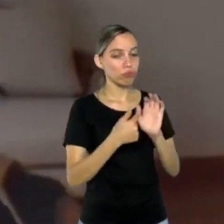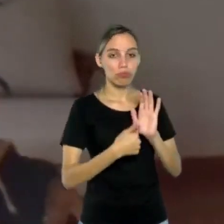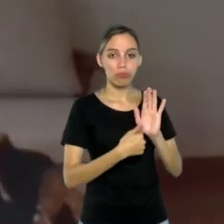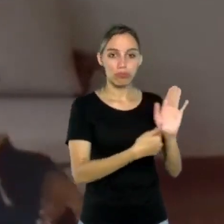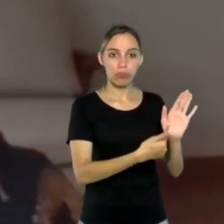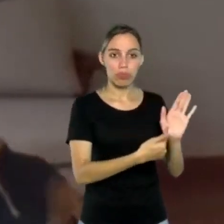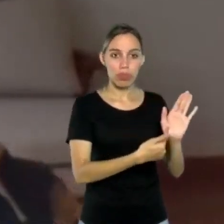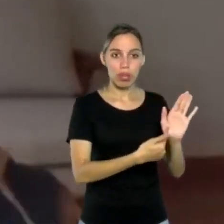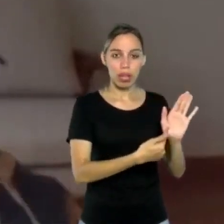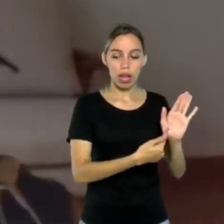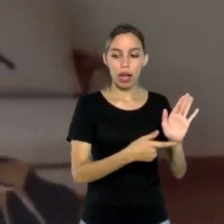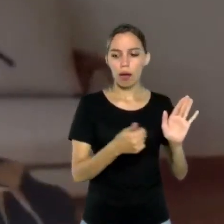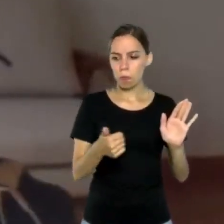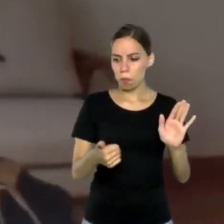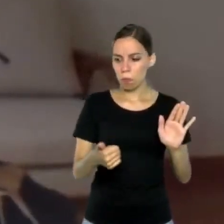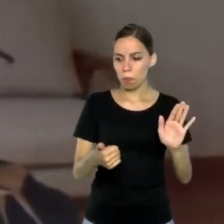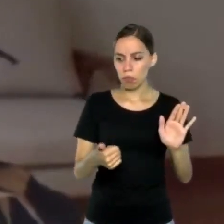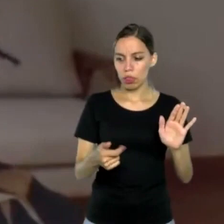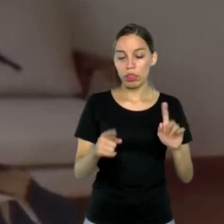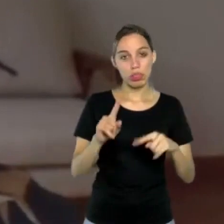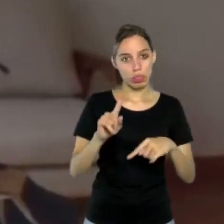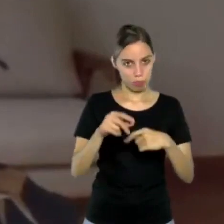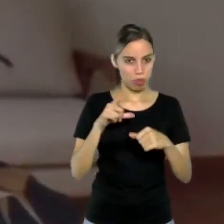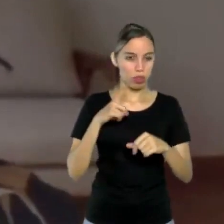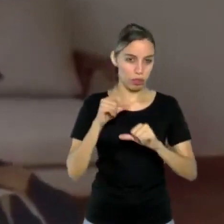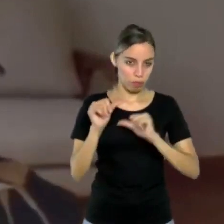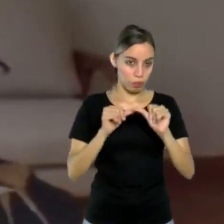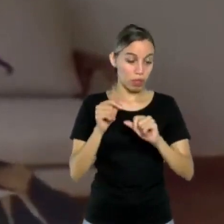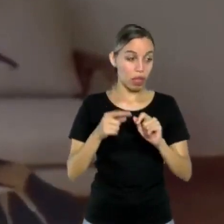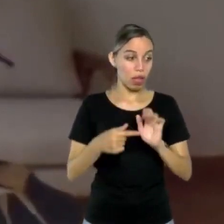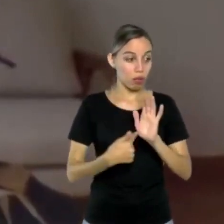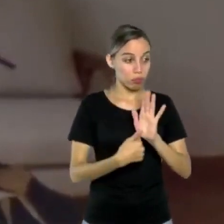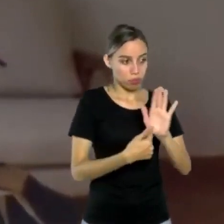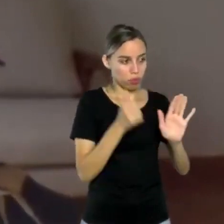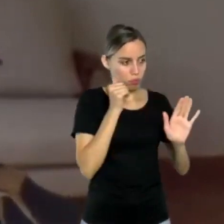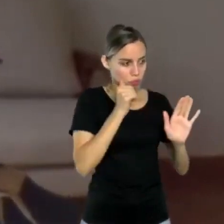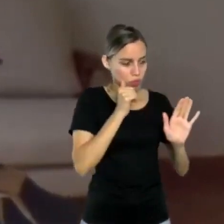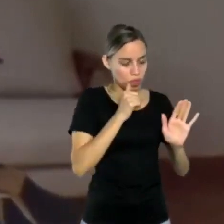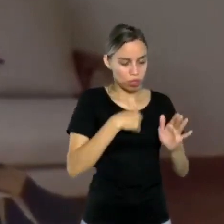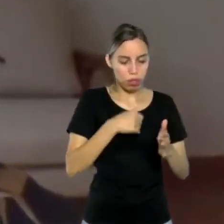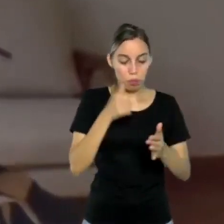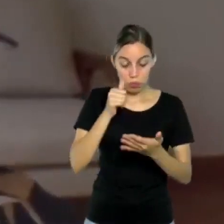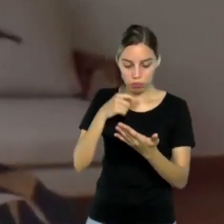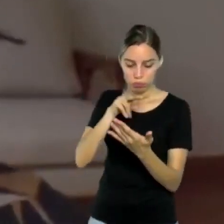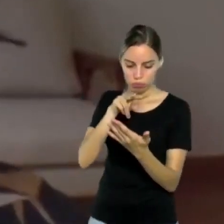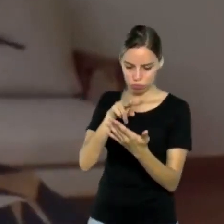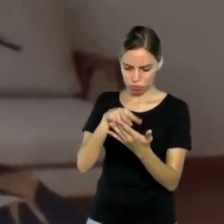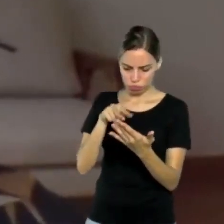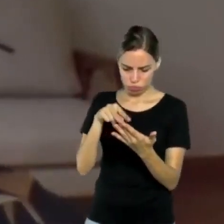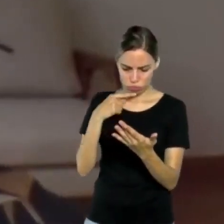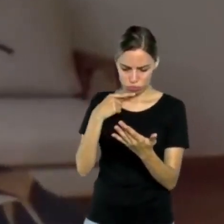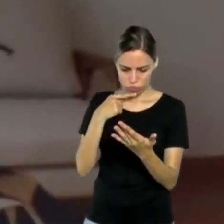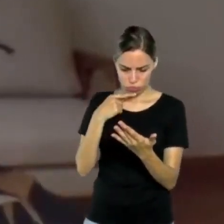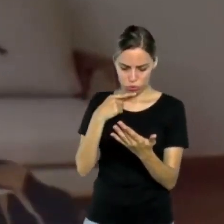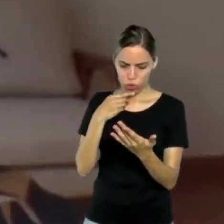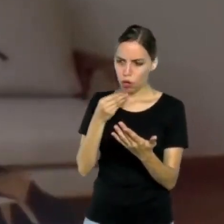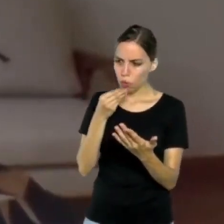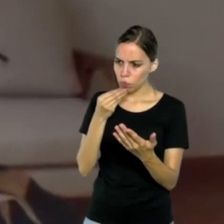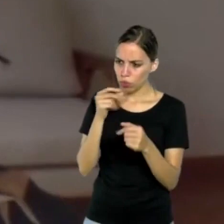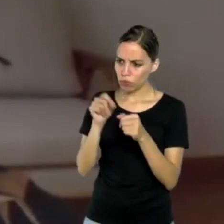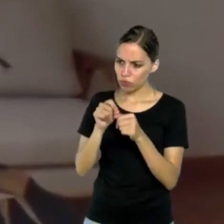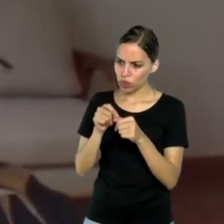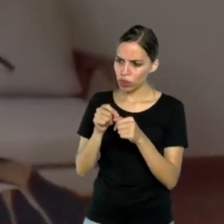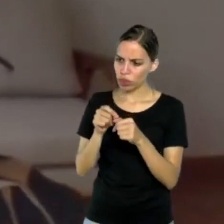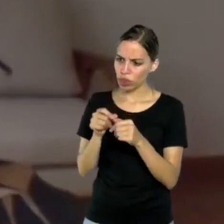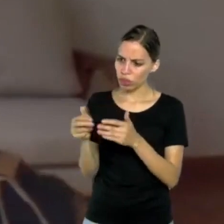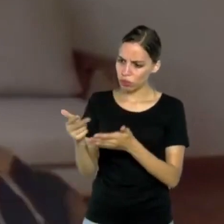poderia ficar legal, gostaria de fazer alguma coisa a partir desse texto. Quem sabe a gente não faz alguma coisa. E aí, então, vieram as